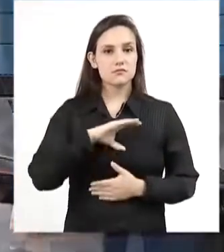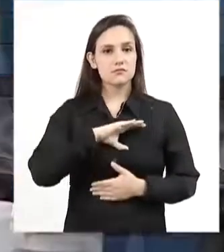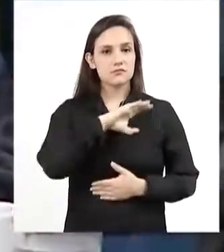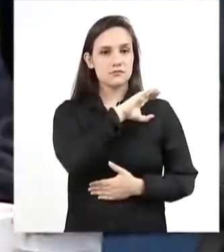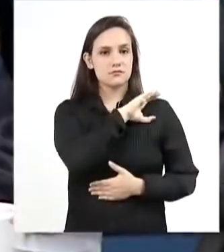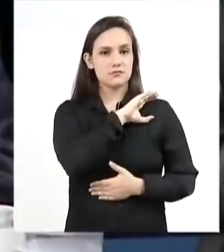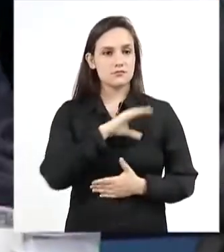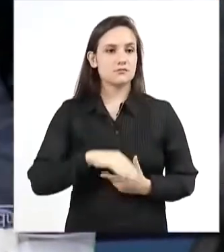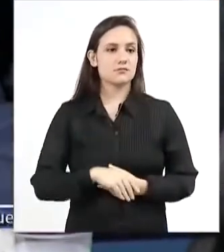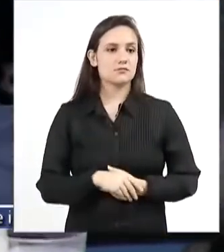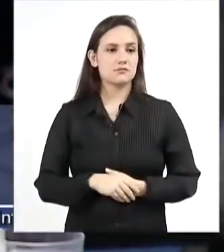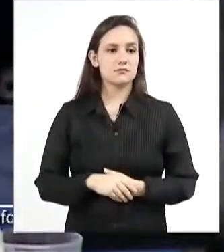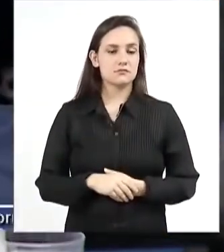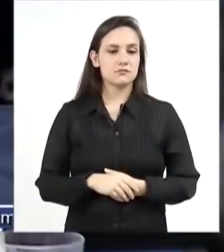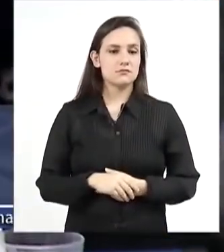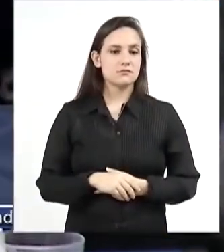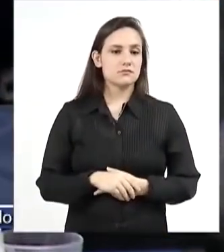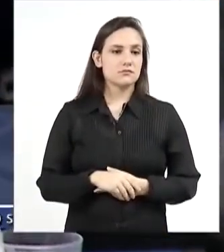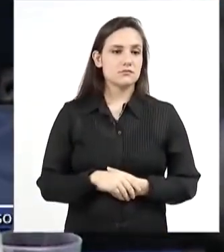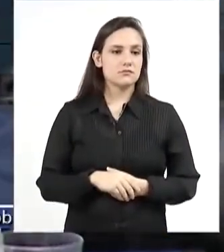Contar.